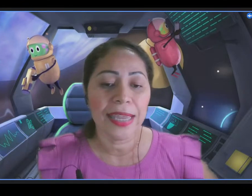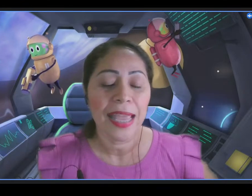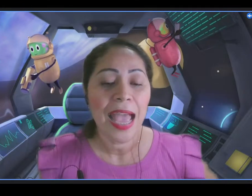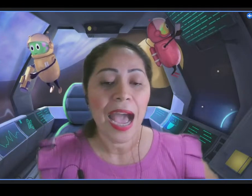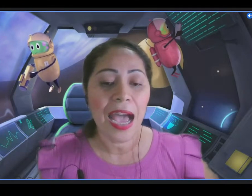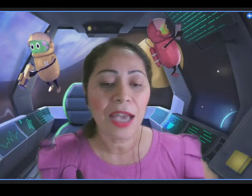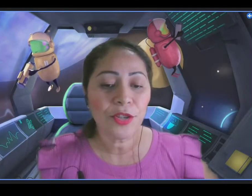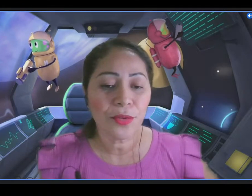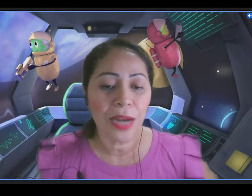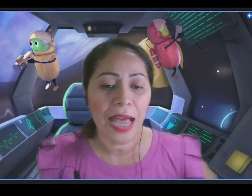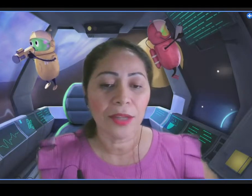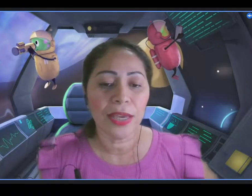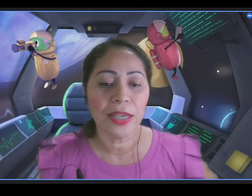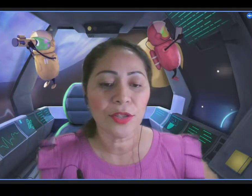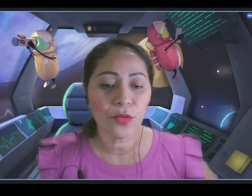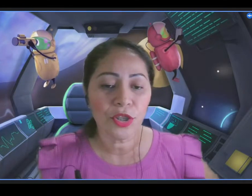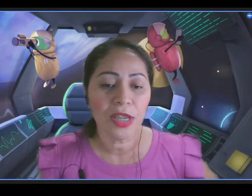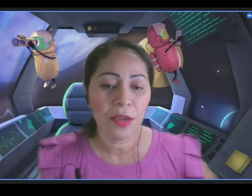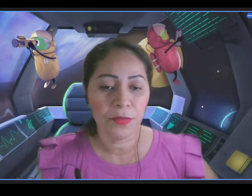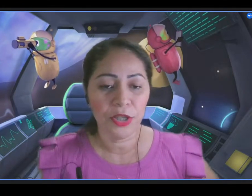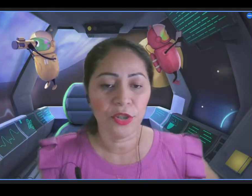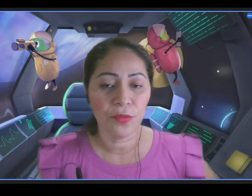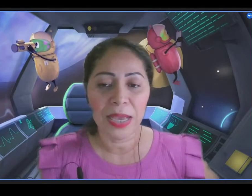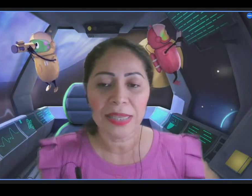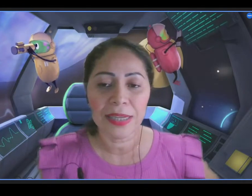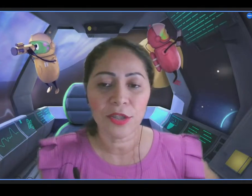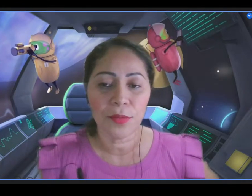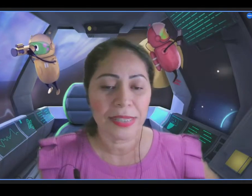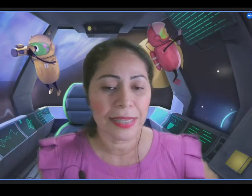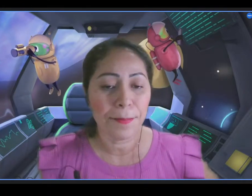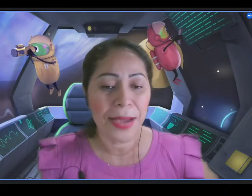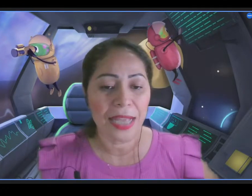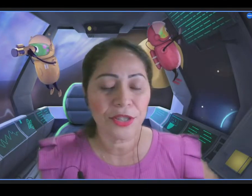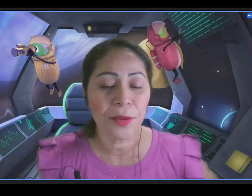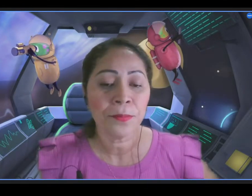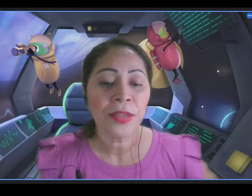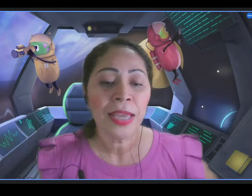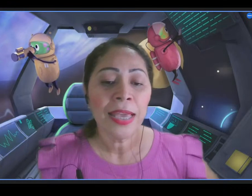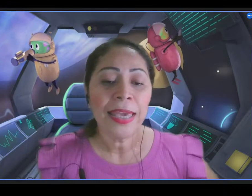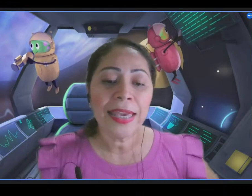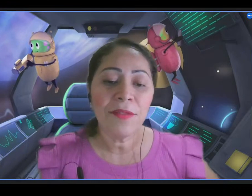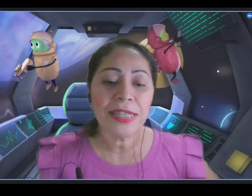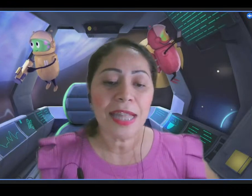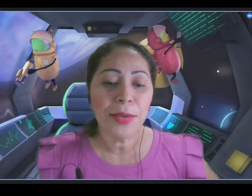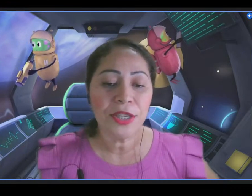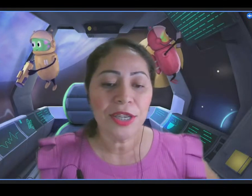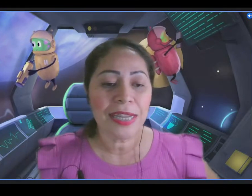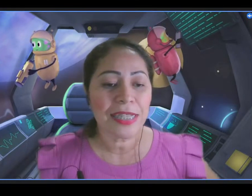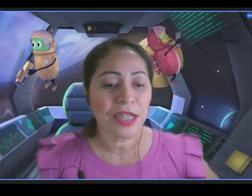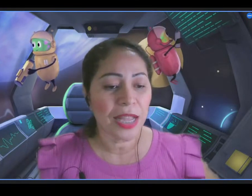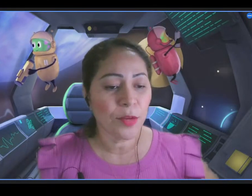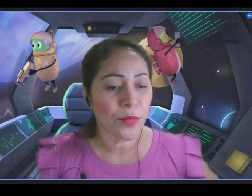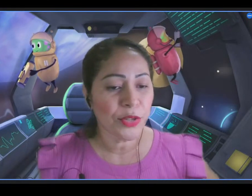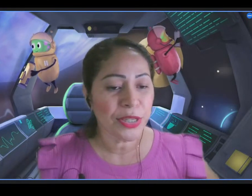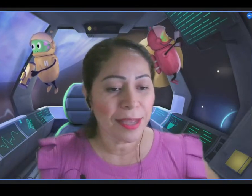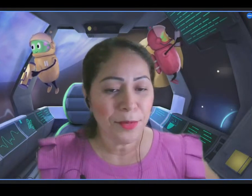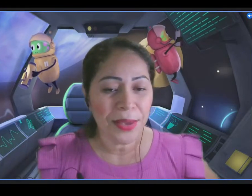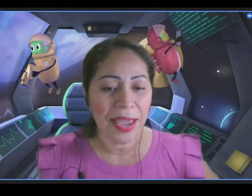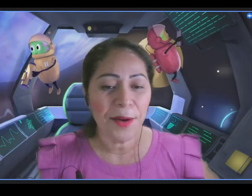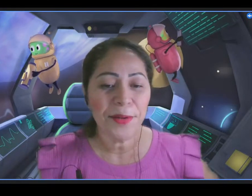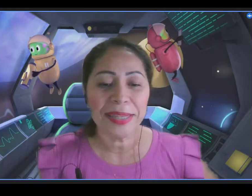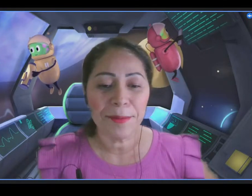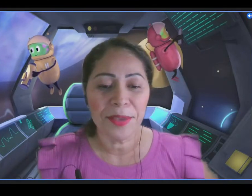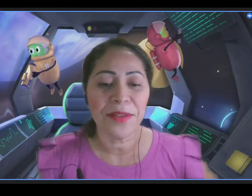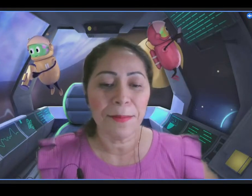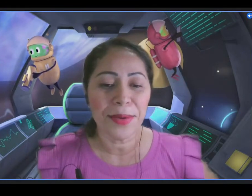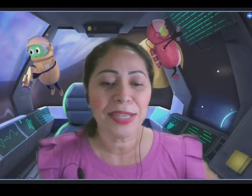tem articulado, aí, discutido e refletido bastante sobre essa temática. E quem vai estar mediando essa atividade é o professor Samuel,